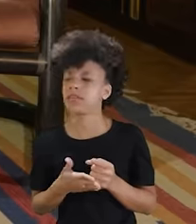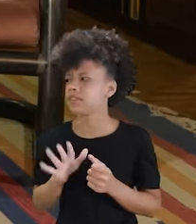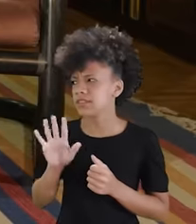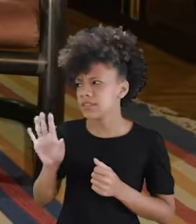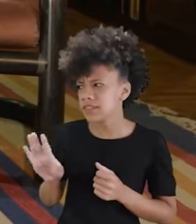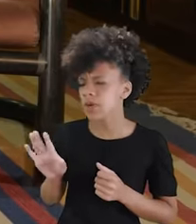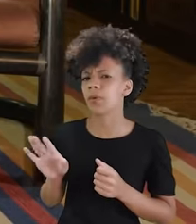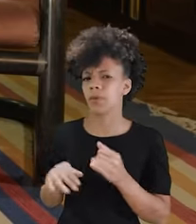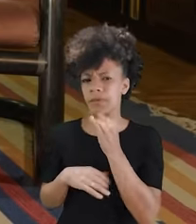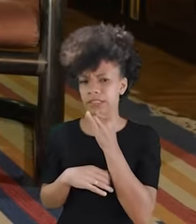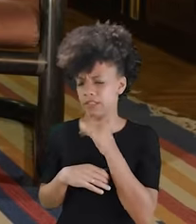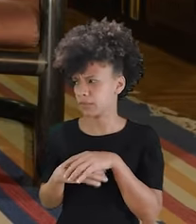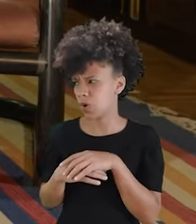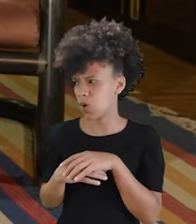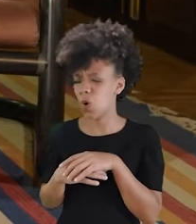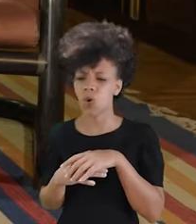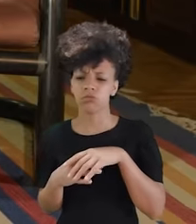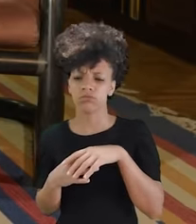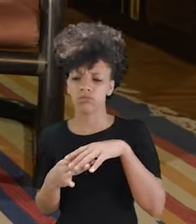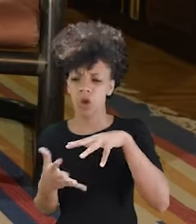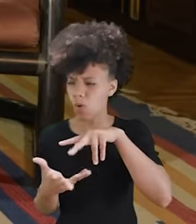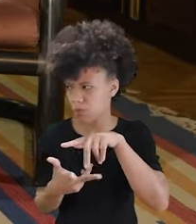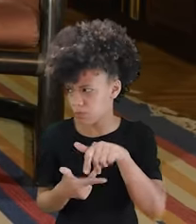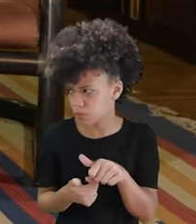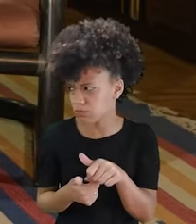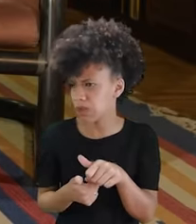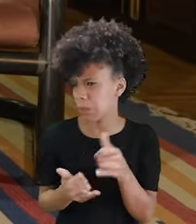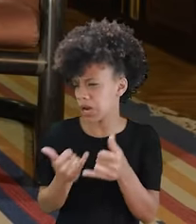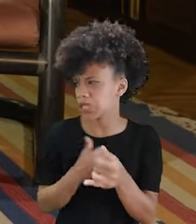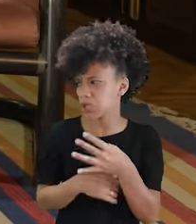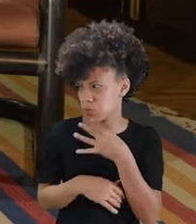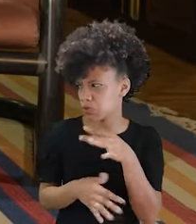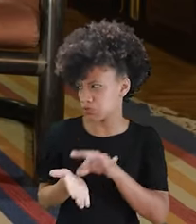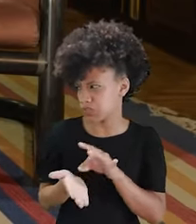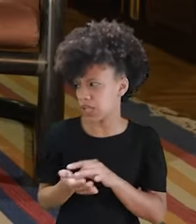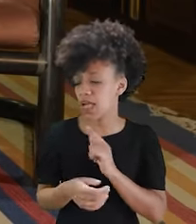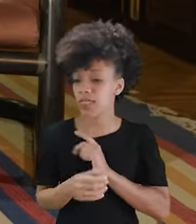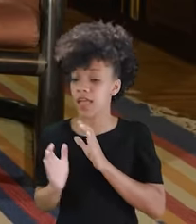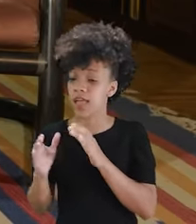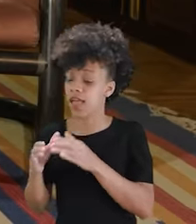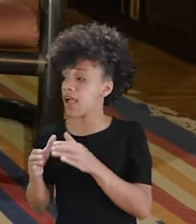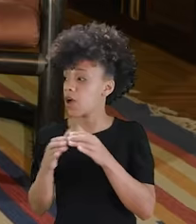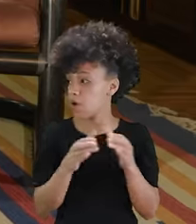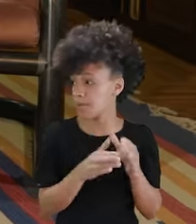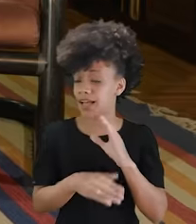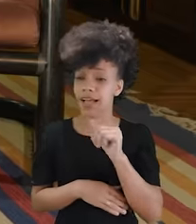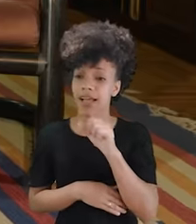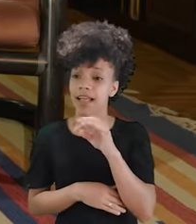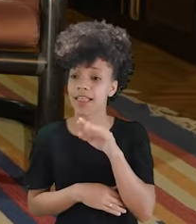flagra e a gente está falando de um mundo é bem parecido com o mundo de hoje assim né onde tem cartas